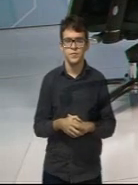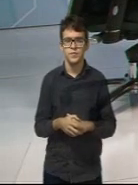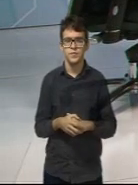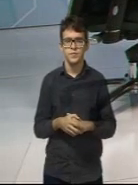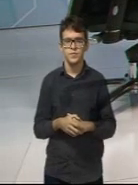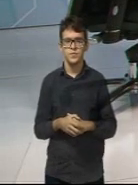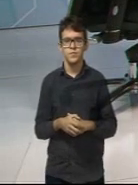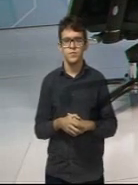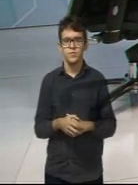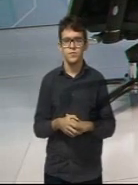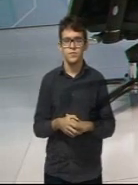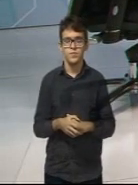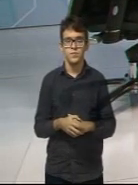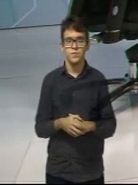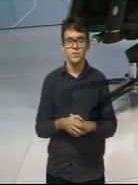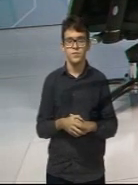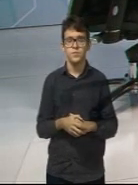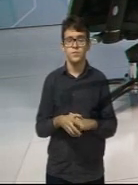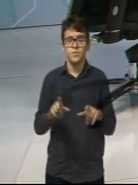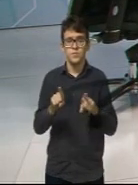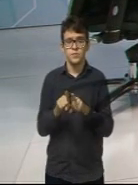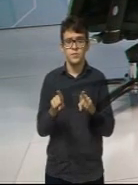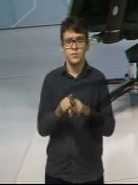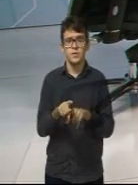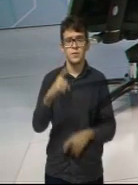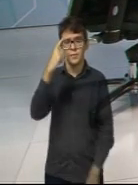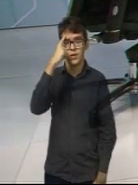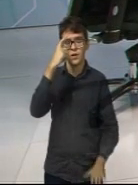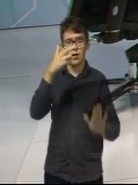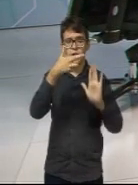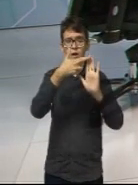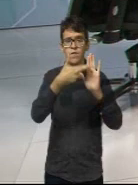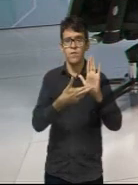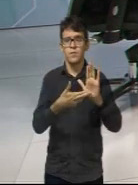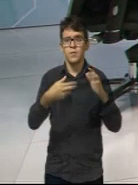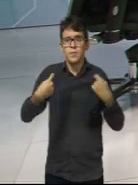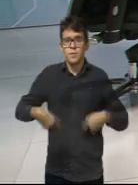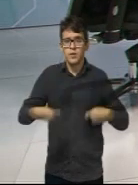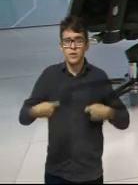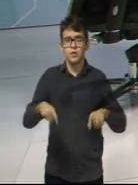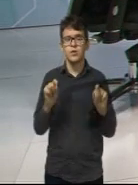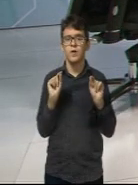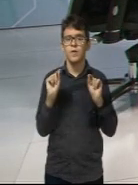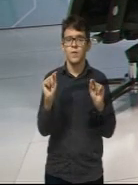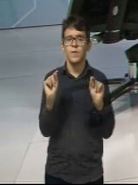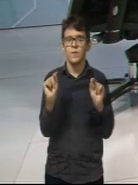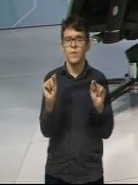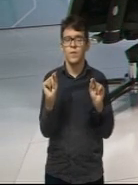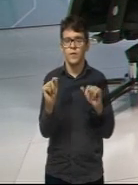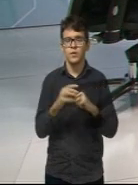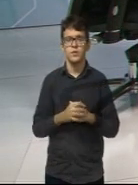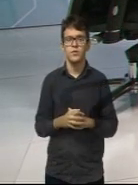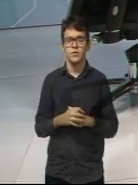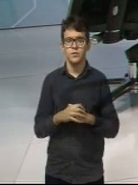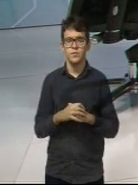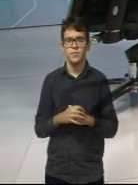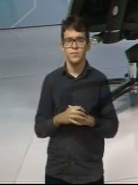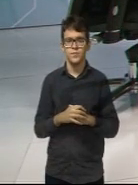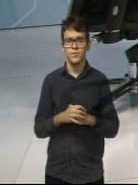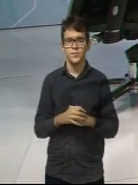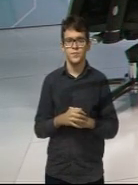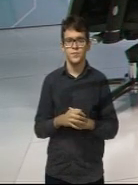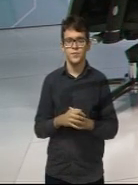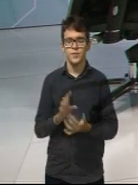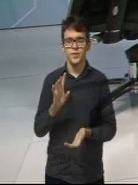seguinte, o que a reforma deve buscar? Em primeiro lugar, é corrigir uma distorção que é dramática,